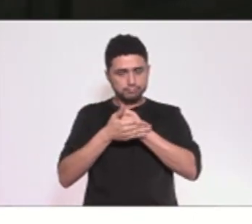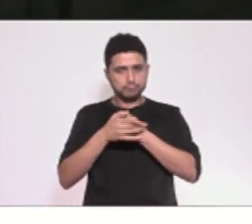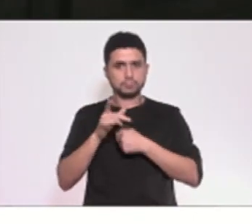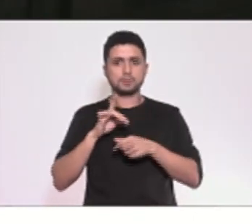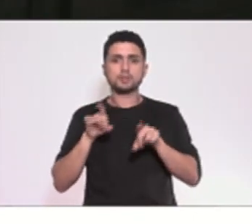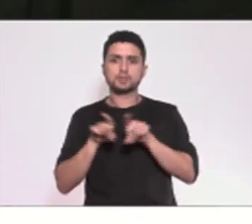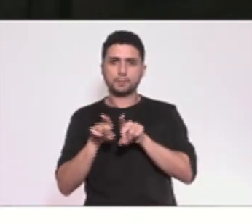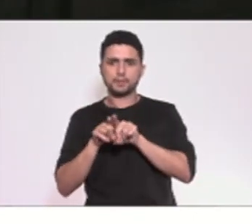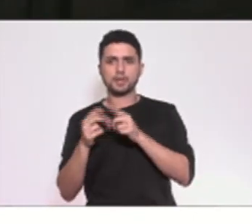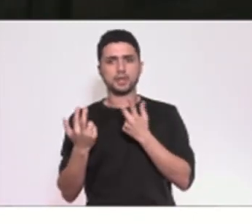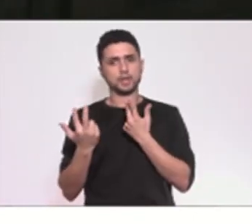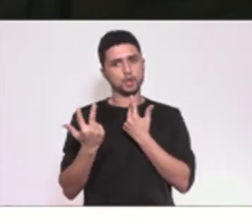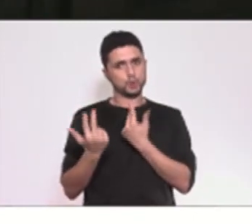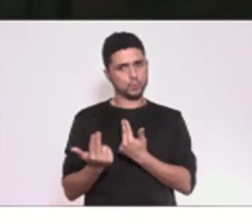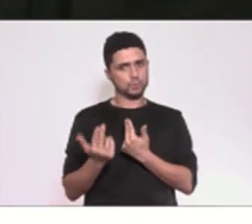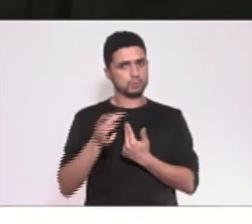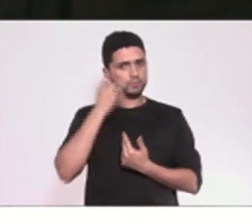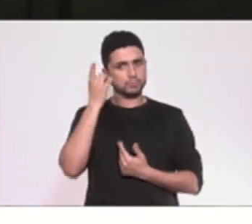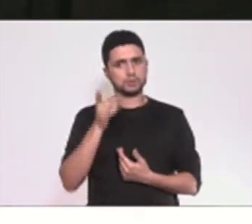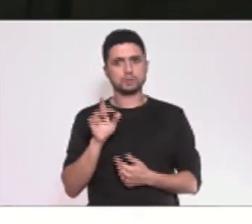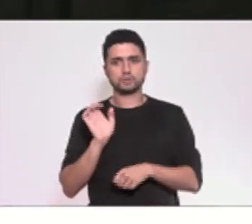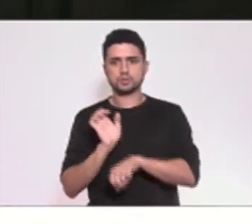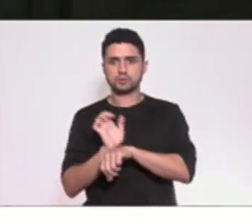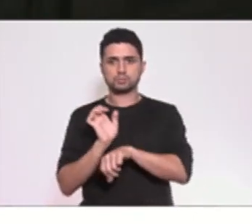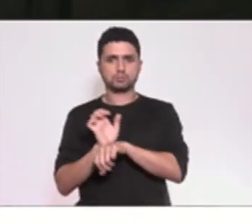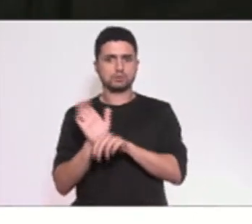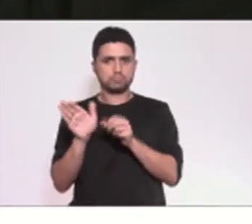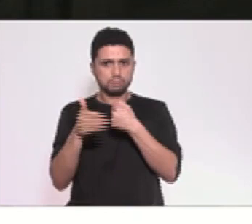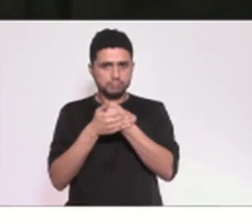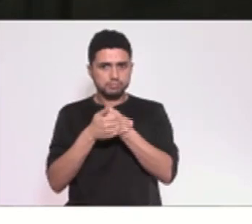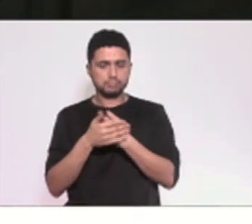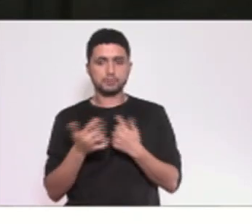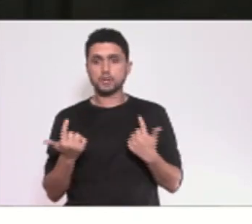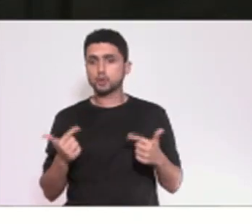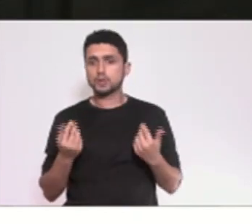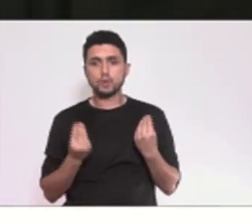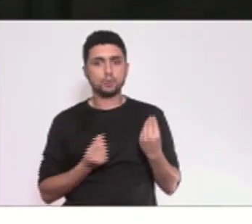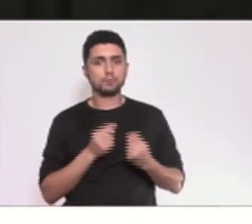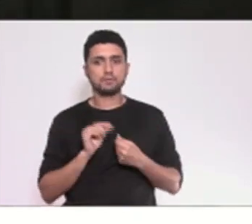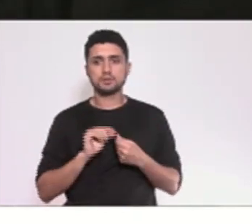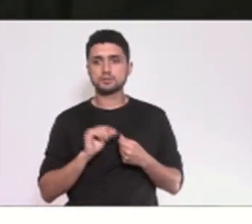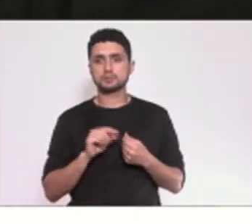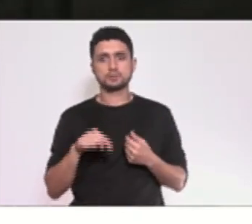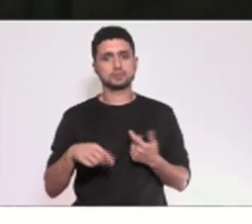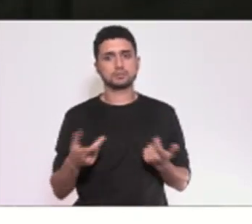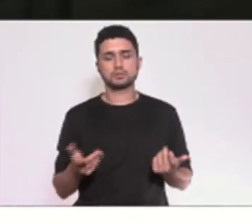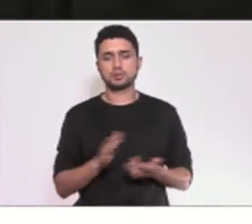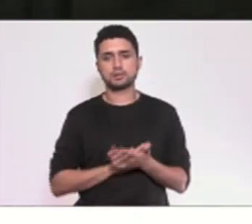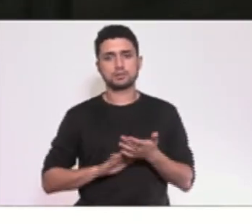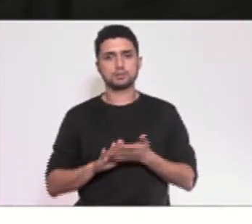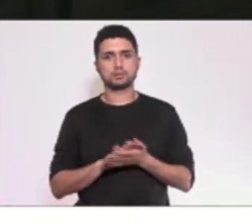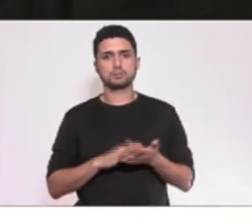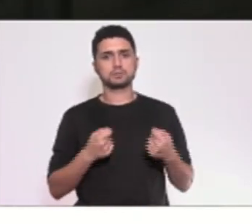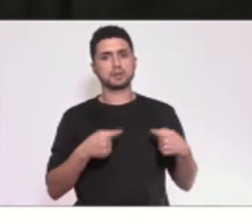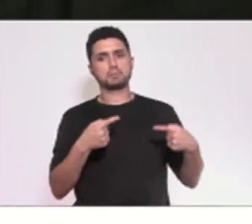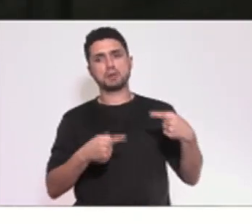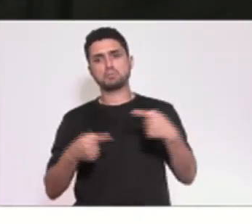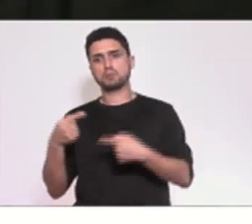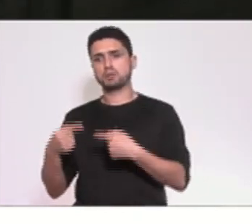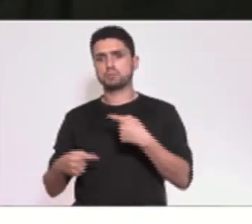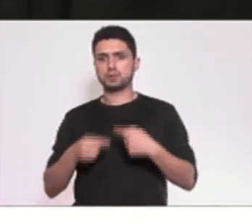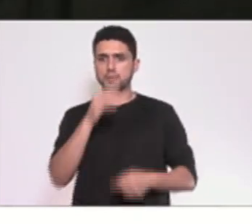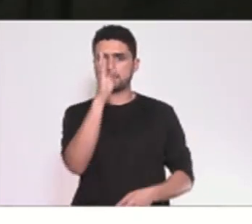estaduais. Não há o que fazer por parte dessa casa, a norma de simetria constitucional tem que discutir isso em Brasília.